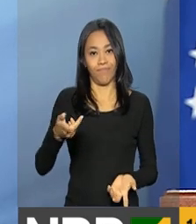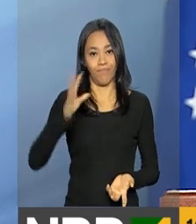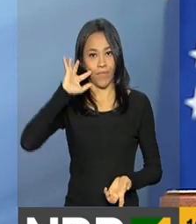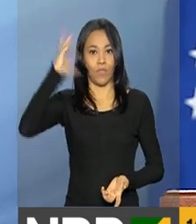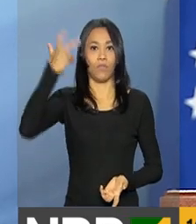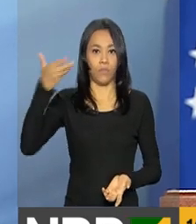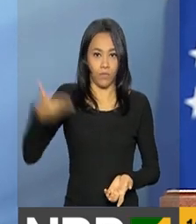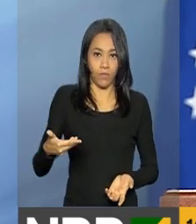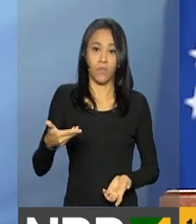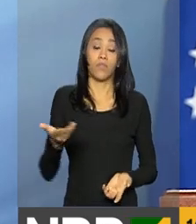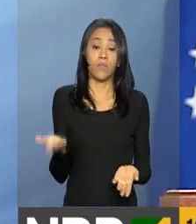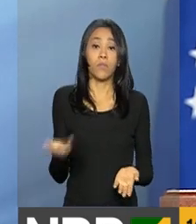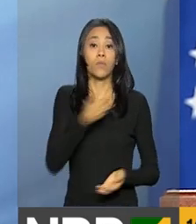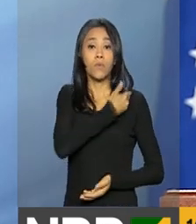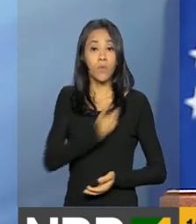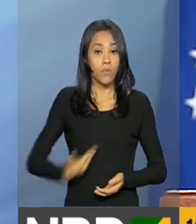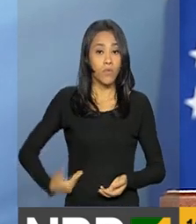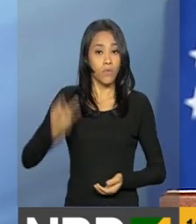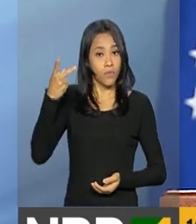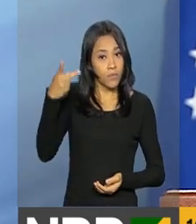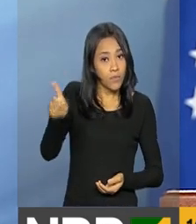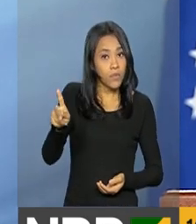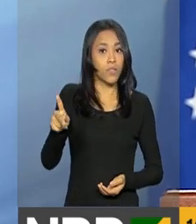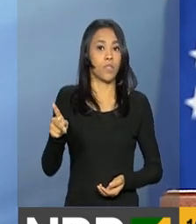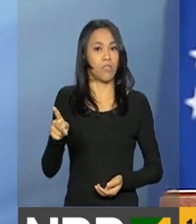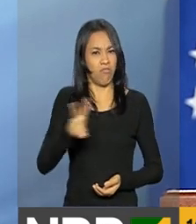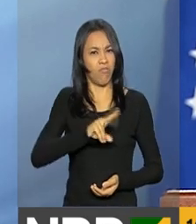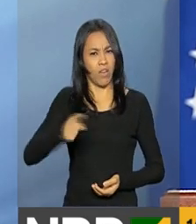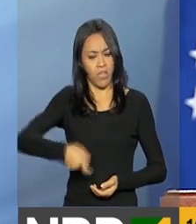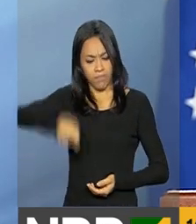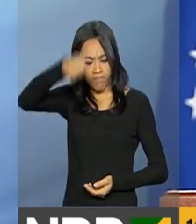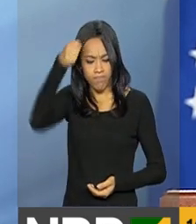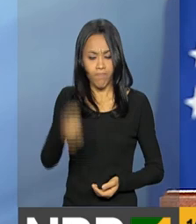O governo dará respostas duras,